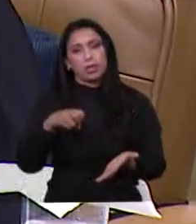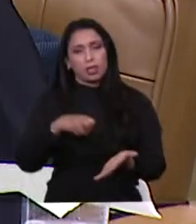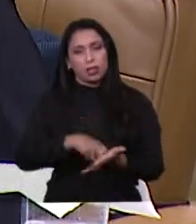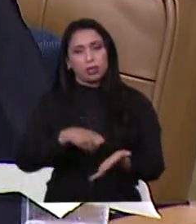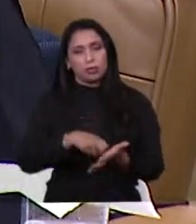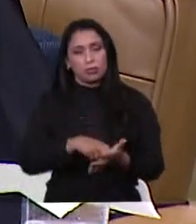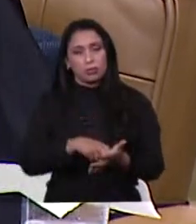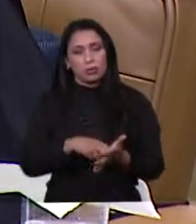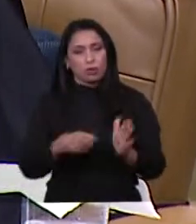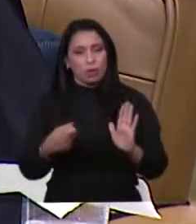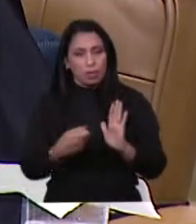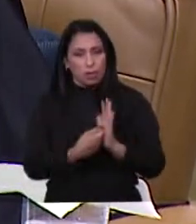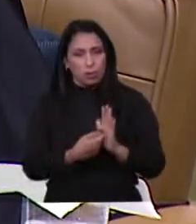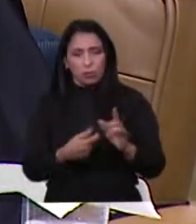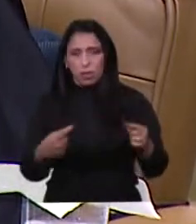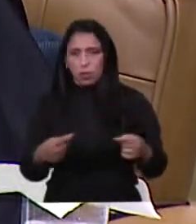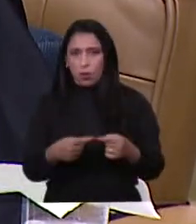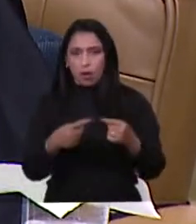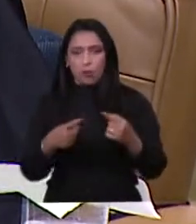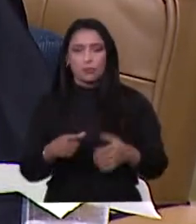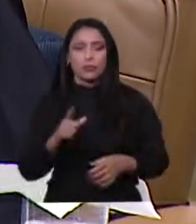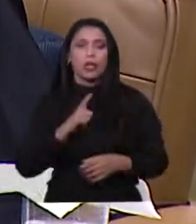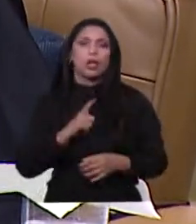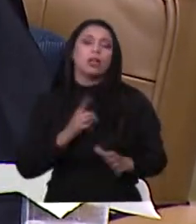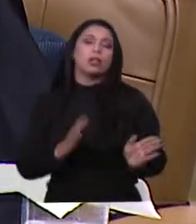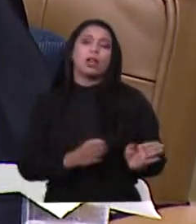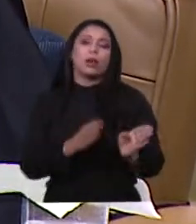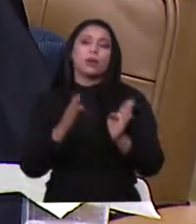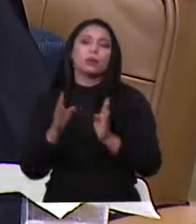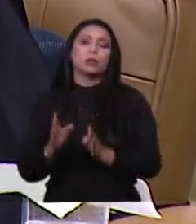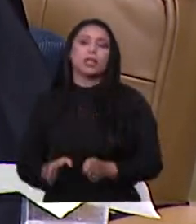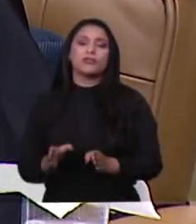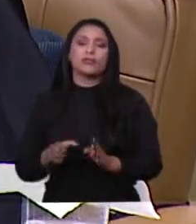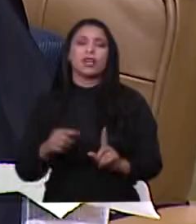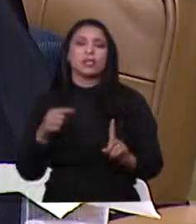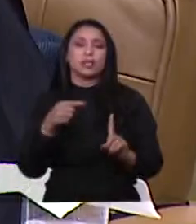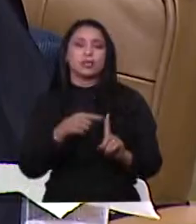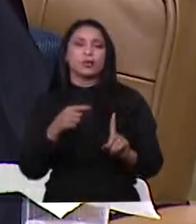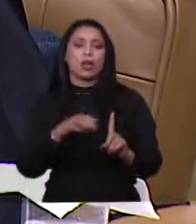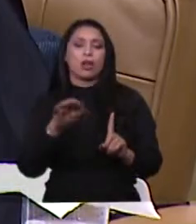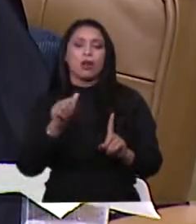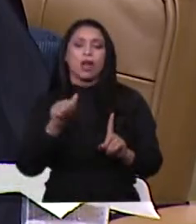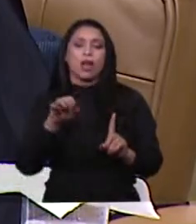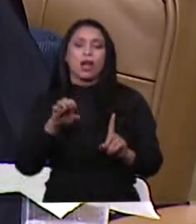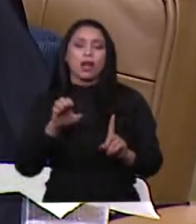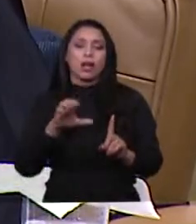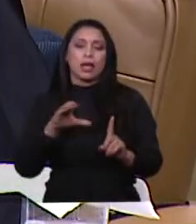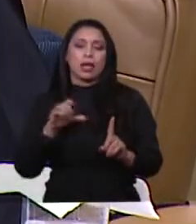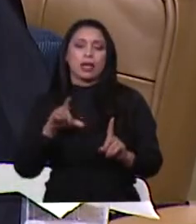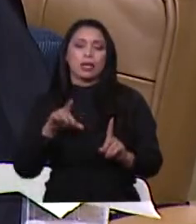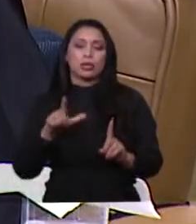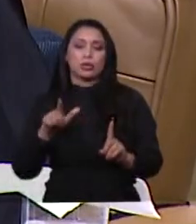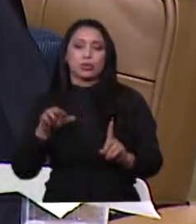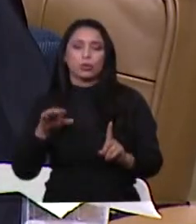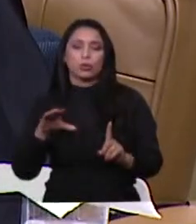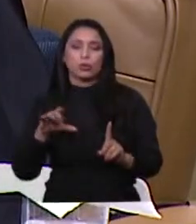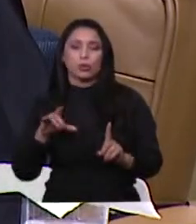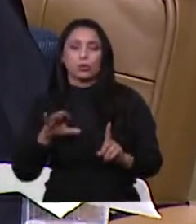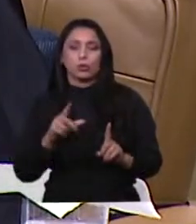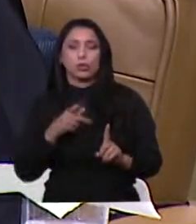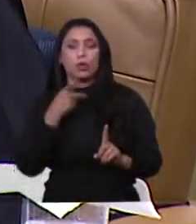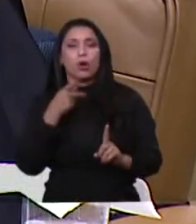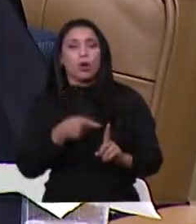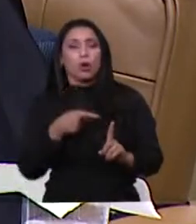da individualização das reprimendas a serem impostas ao réu Aécio Lúcio Costa Pereira, cumpre assentar